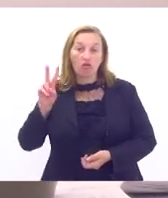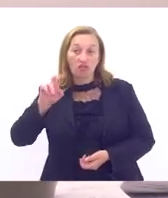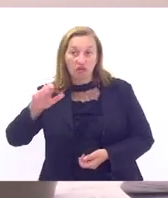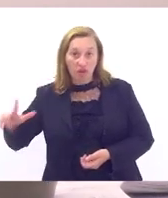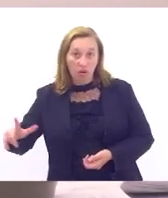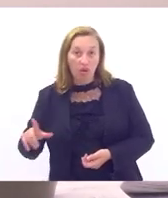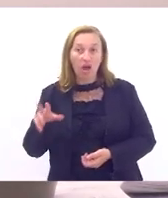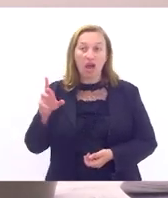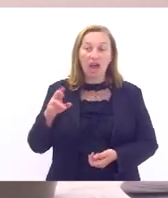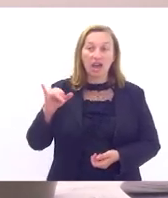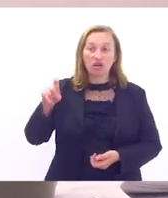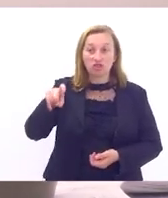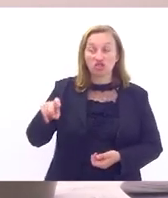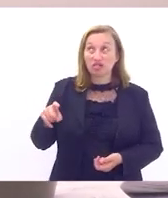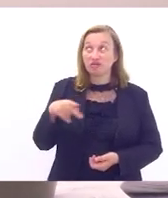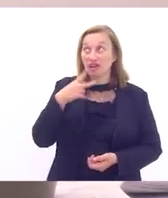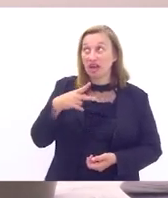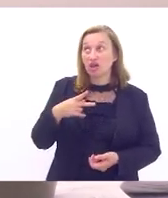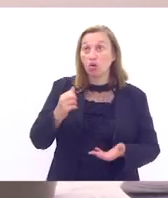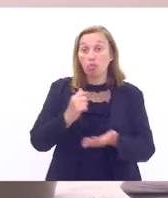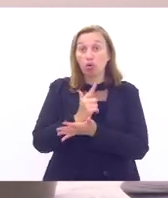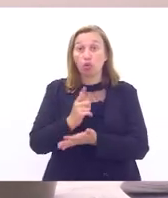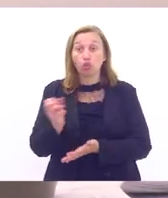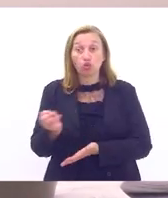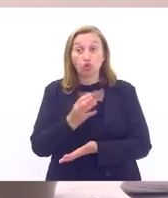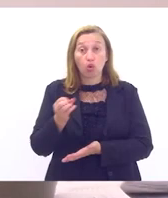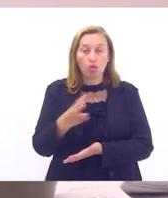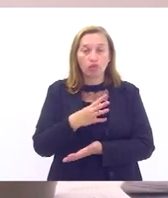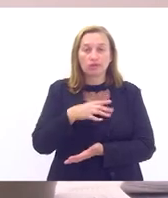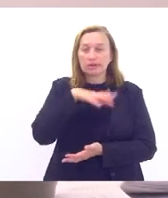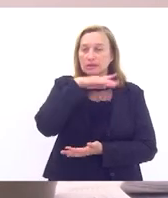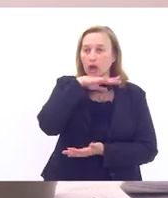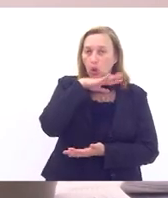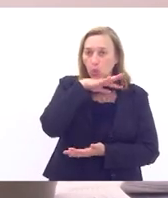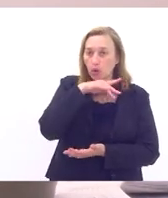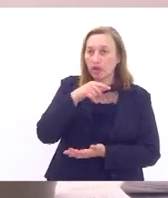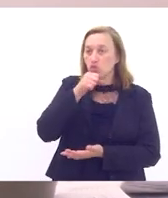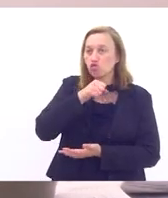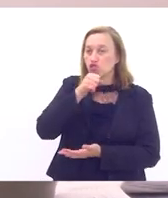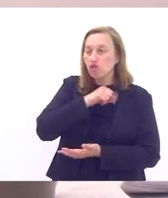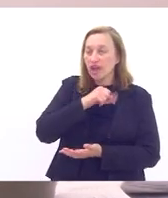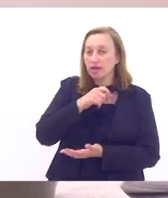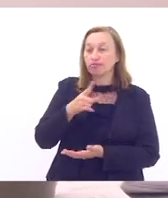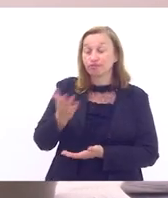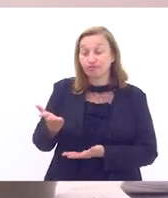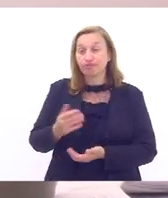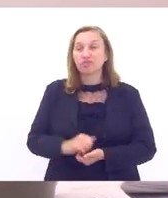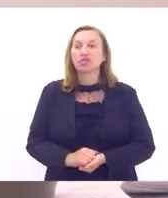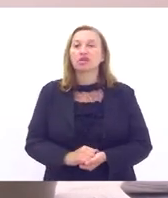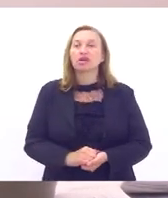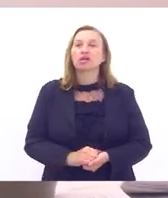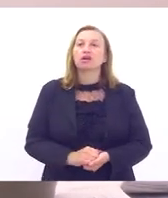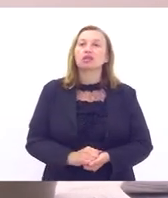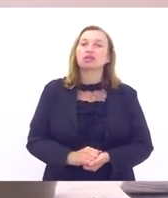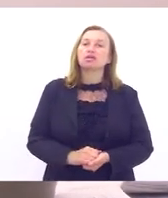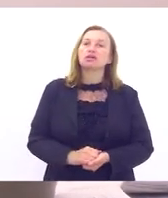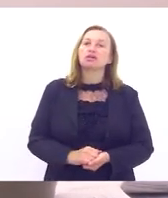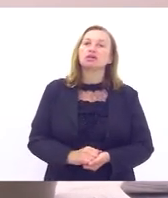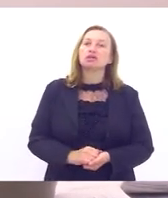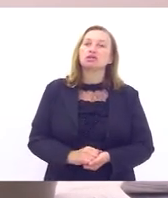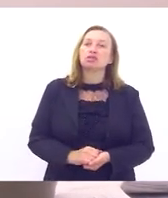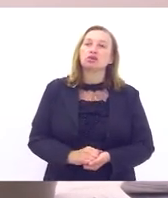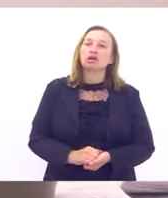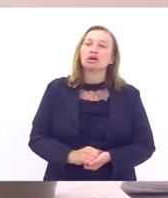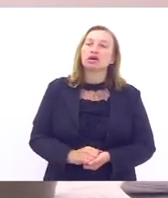disse que está sendo comprado um novo agora, mas existe, está sucateado, está parado no pátio do Hospital Sanatório Penal, estava lá parado.